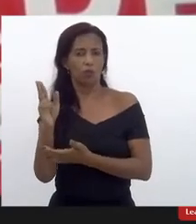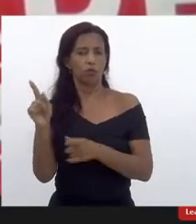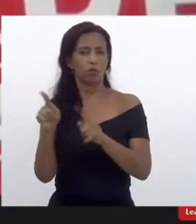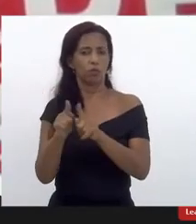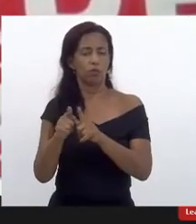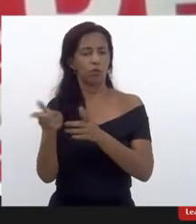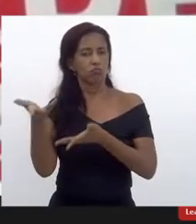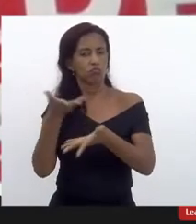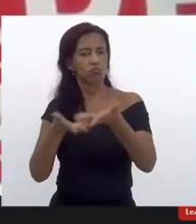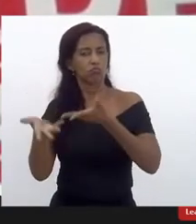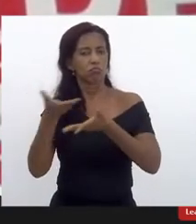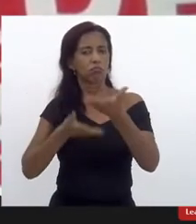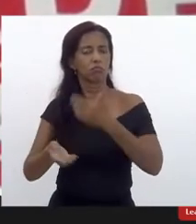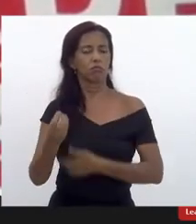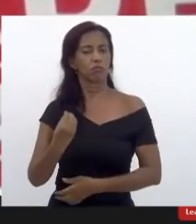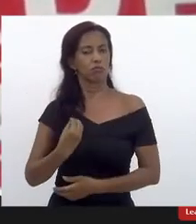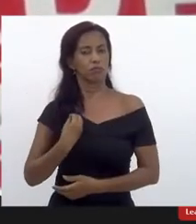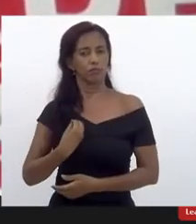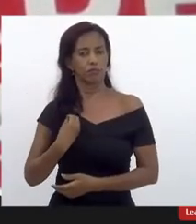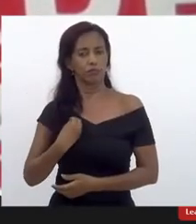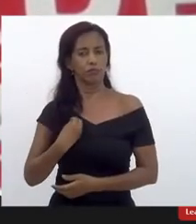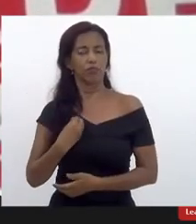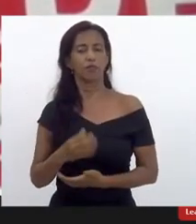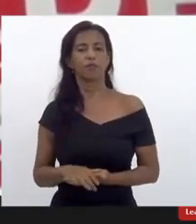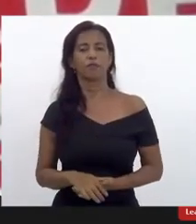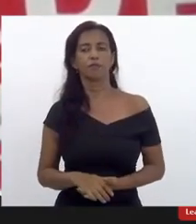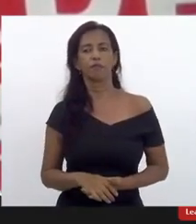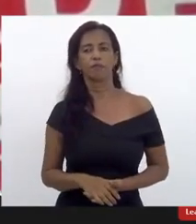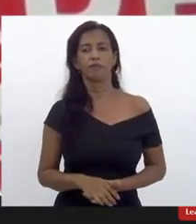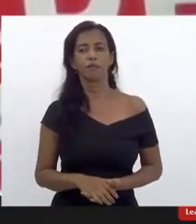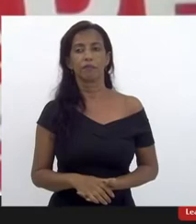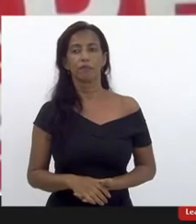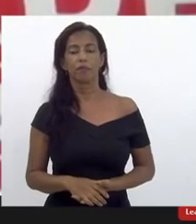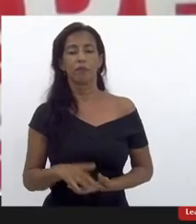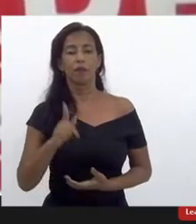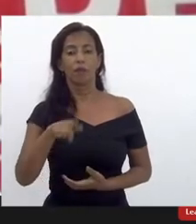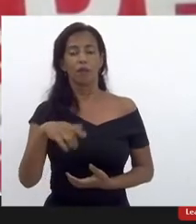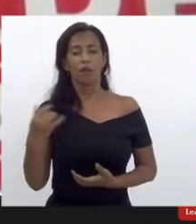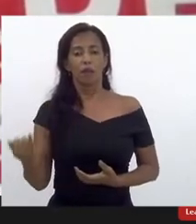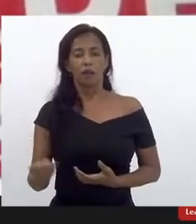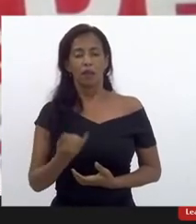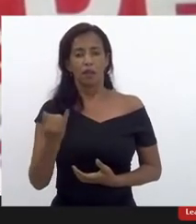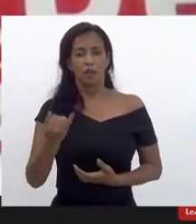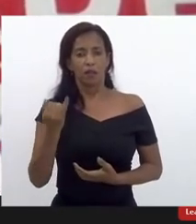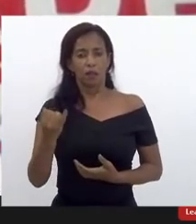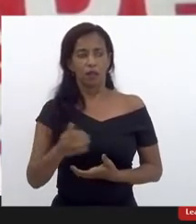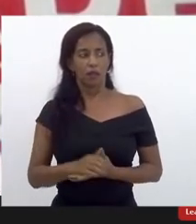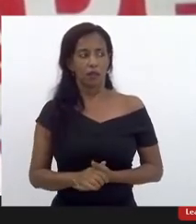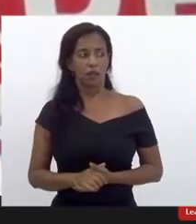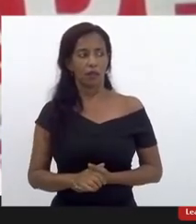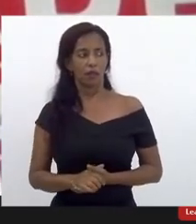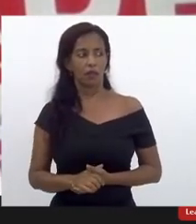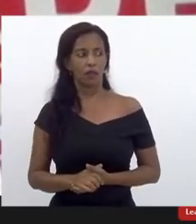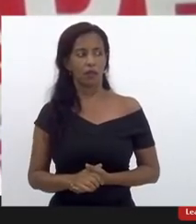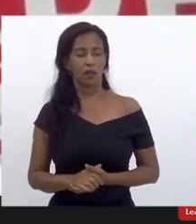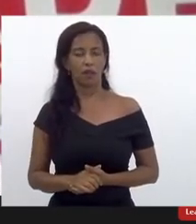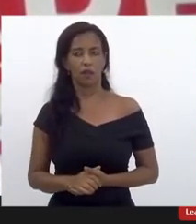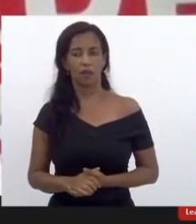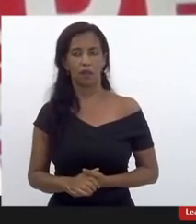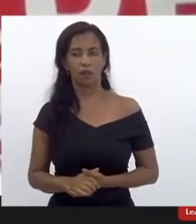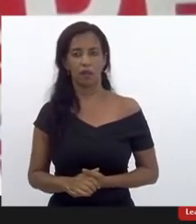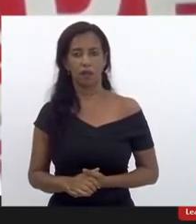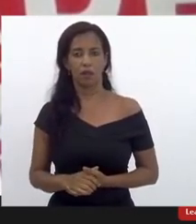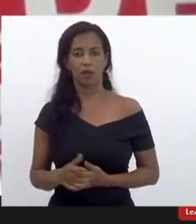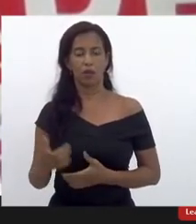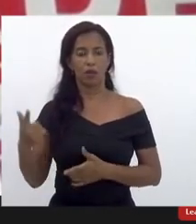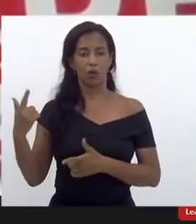de interação presencial através do ensino híbrido. Dito isso, é importante pontuar aqui as importantes